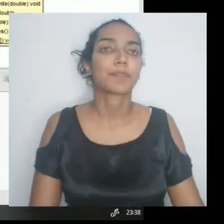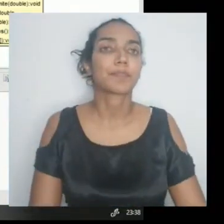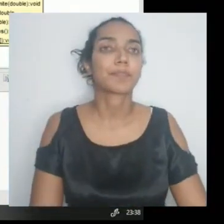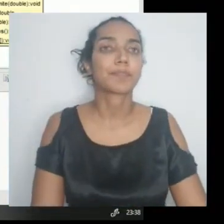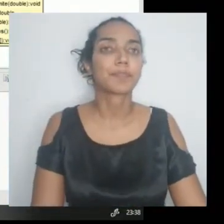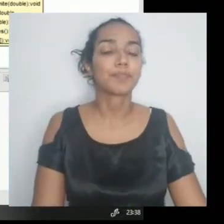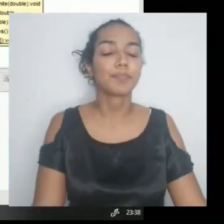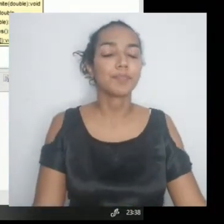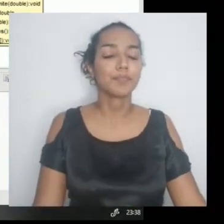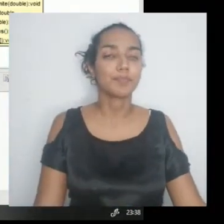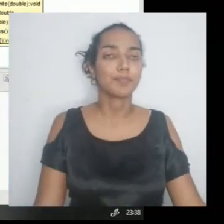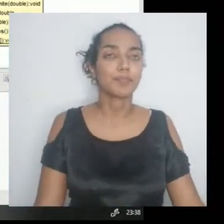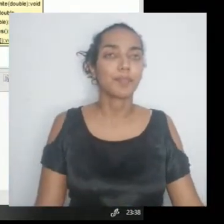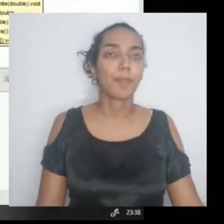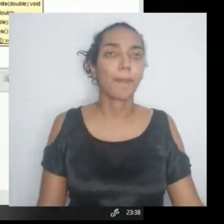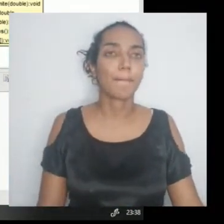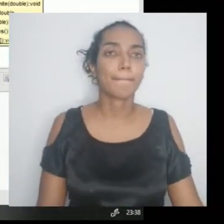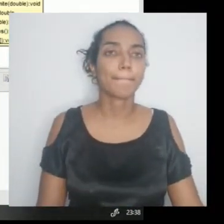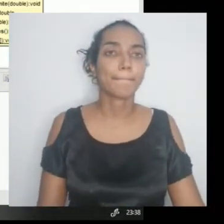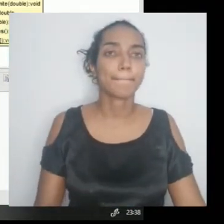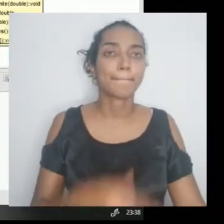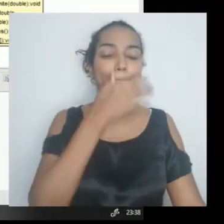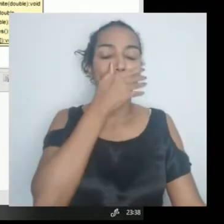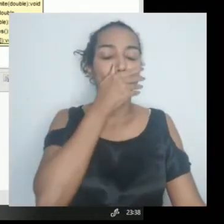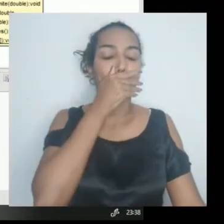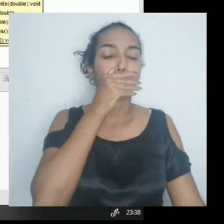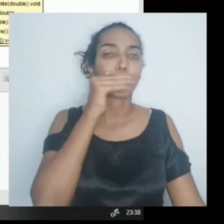saldo vezes a taxa.